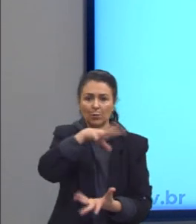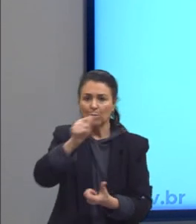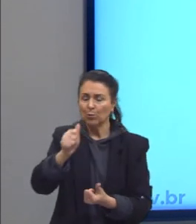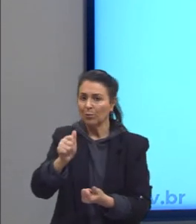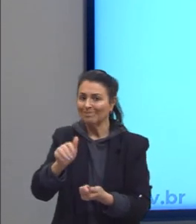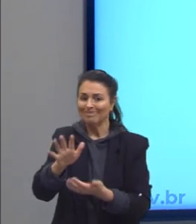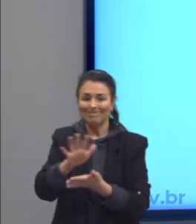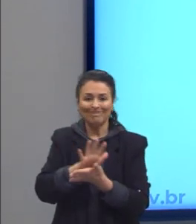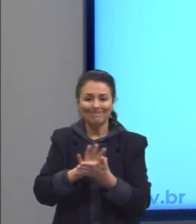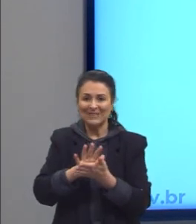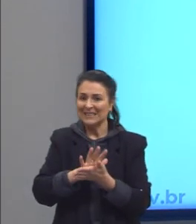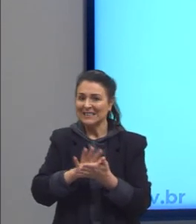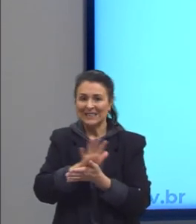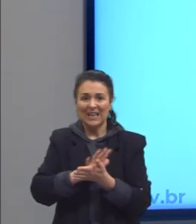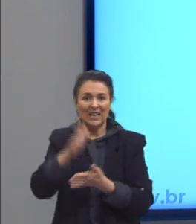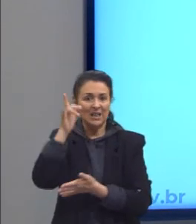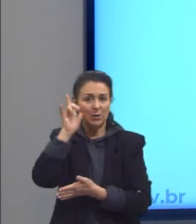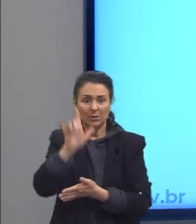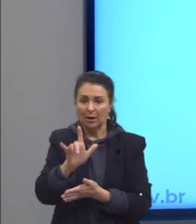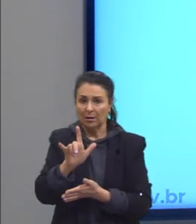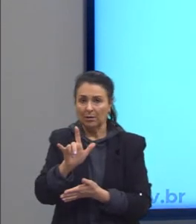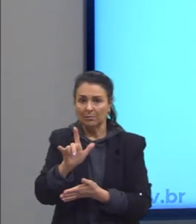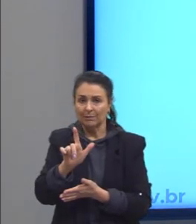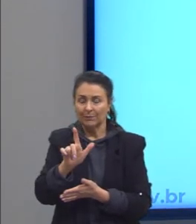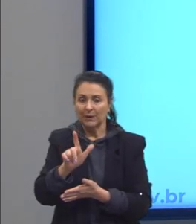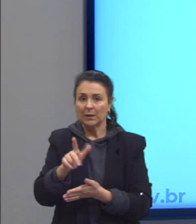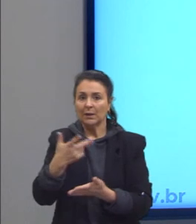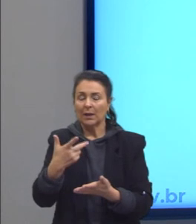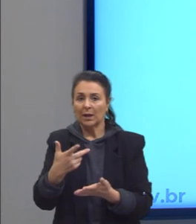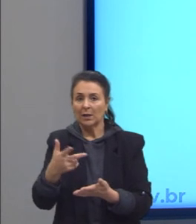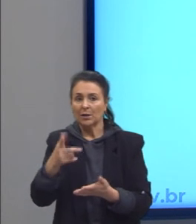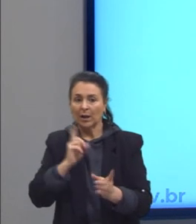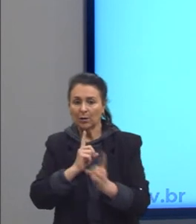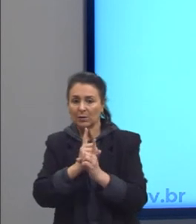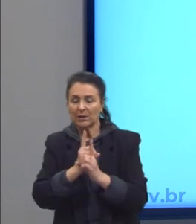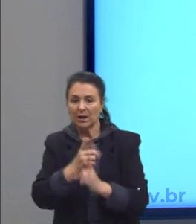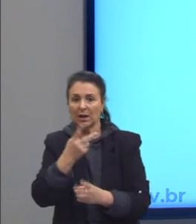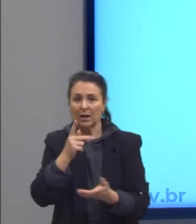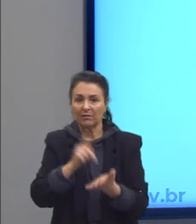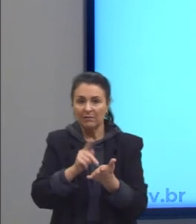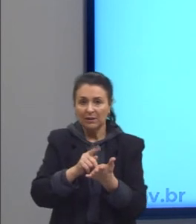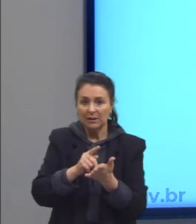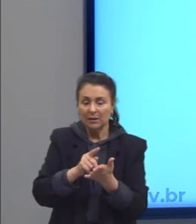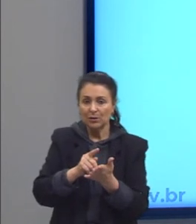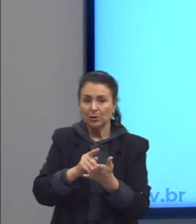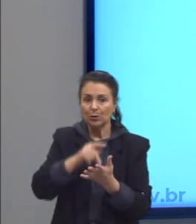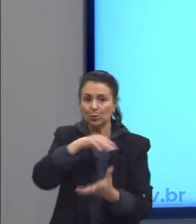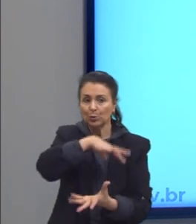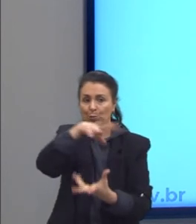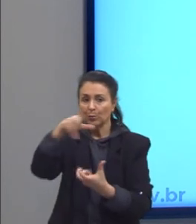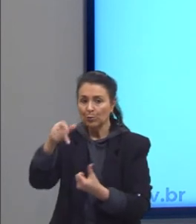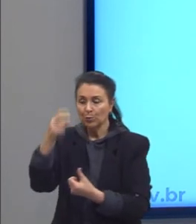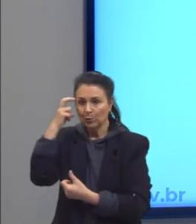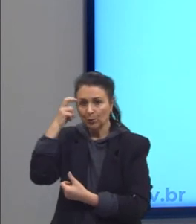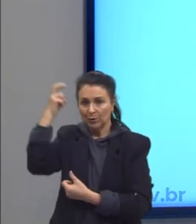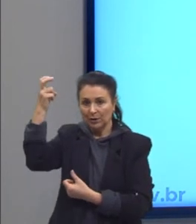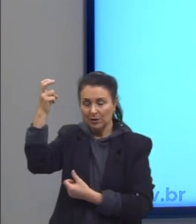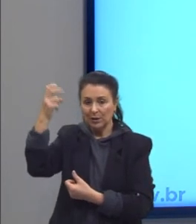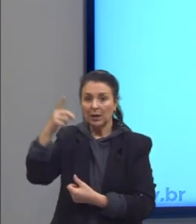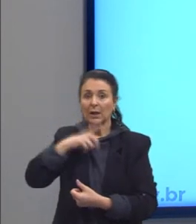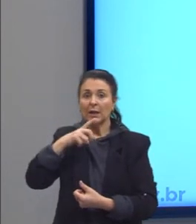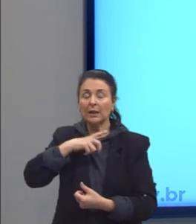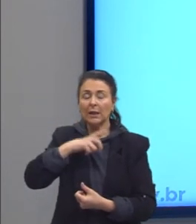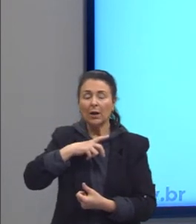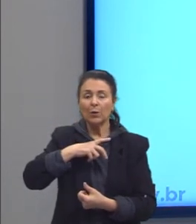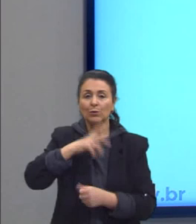não é errado o patrão também chegar na verdade pelo mundo inteligível né para para ter uma verdadeira realidade encontra-se no mundo das